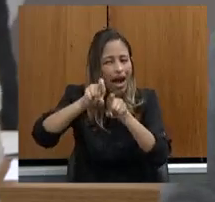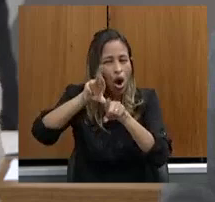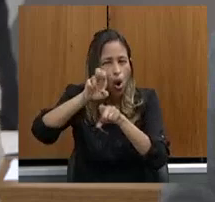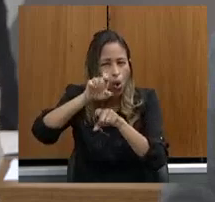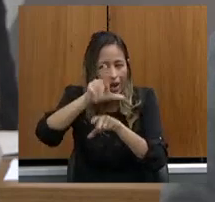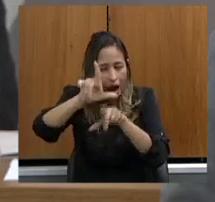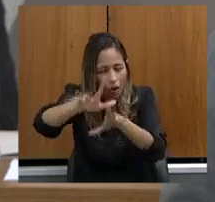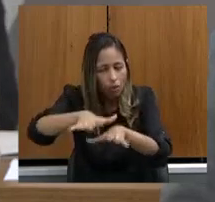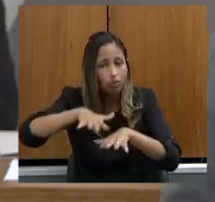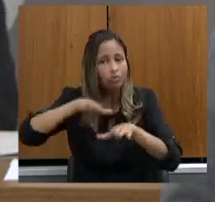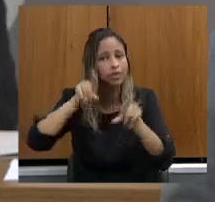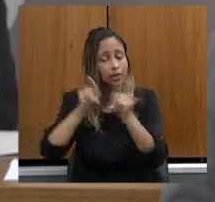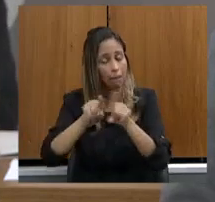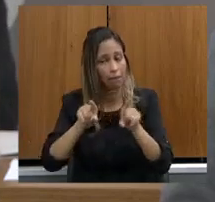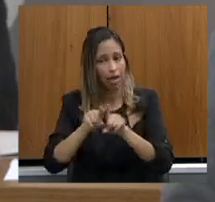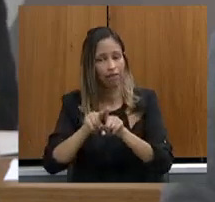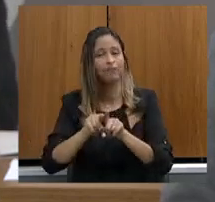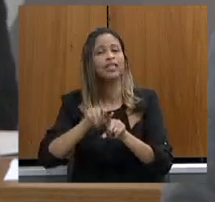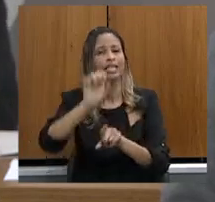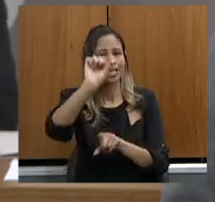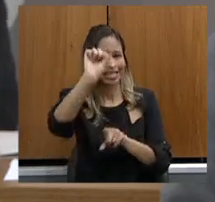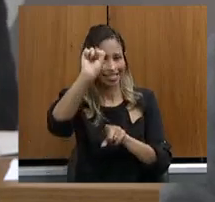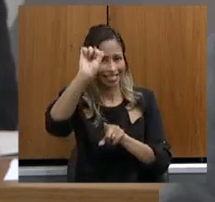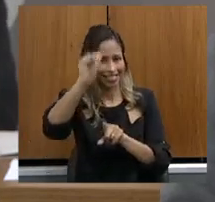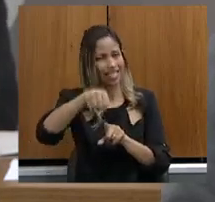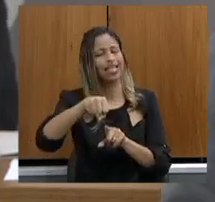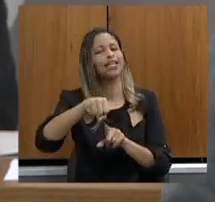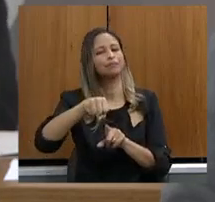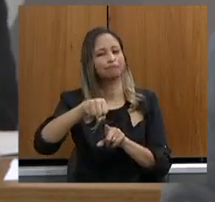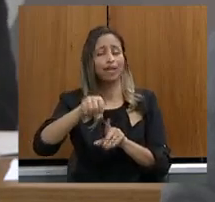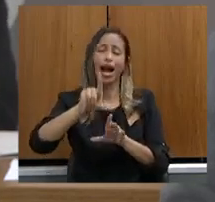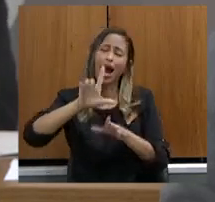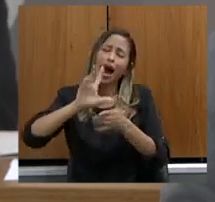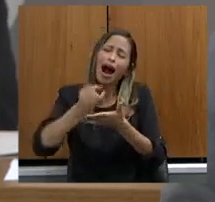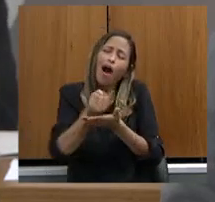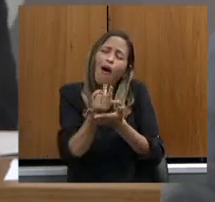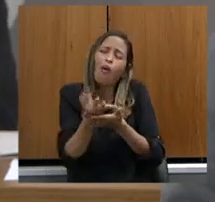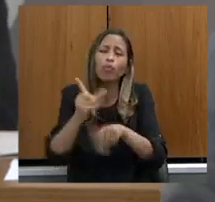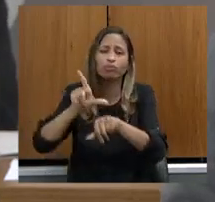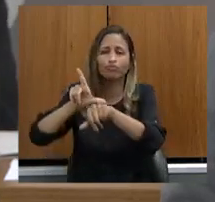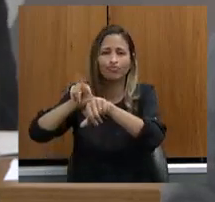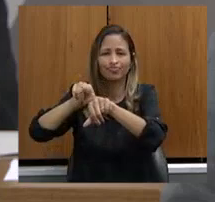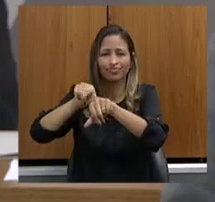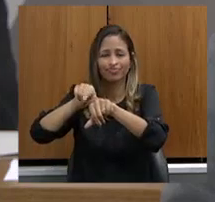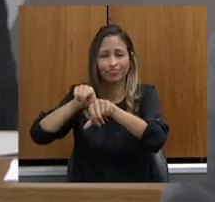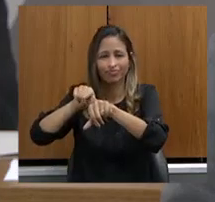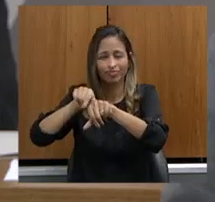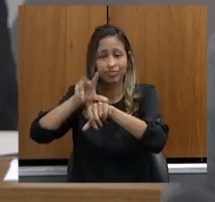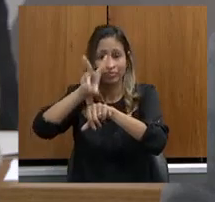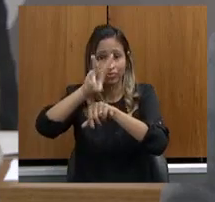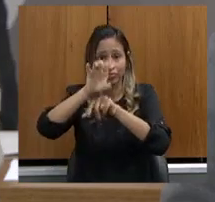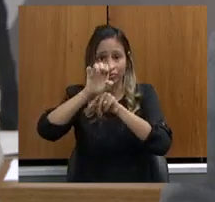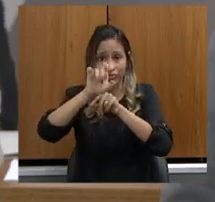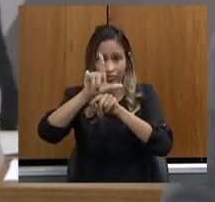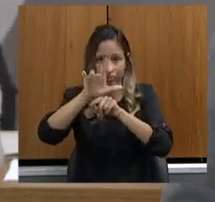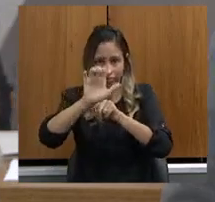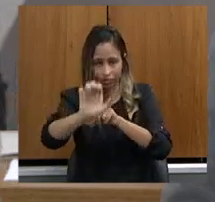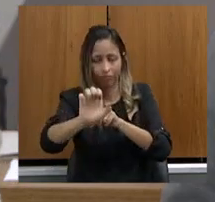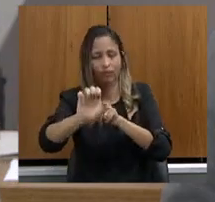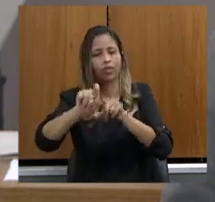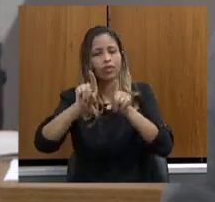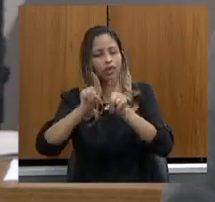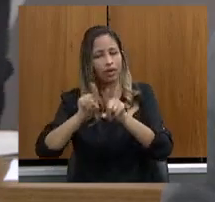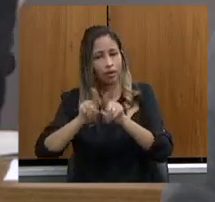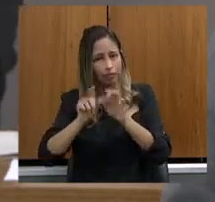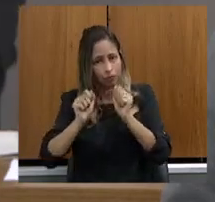neste anexo a gente tem sim alguns atrasos e sobrepesos da empresa detalhe que tem sido lidados